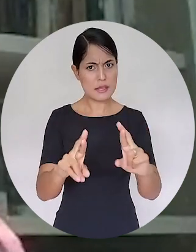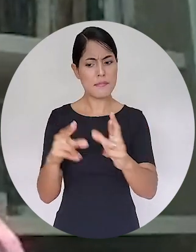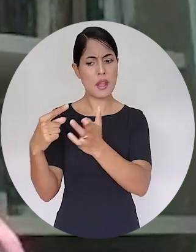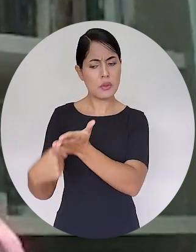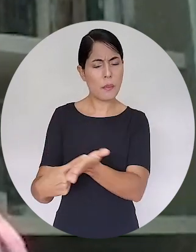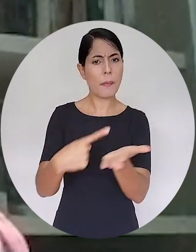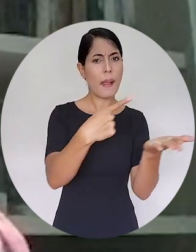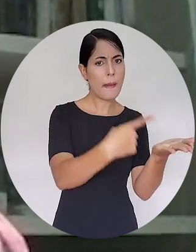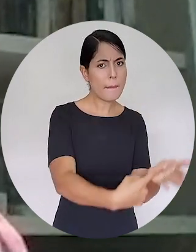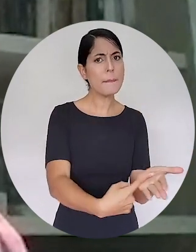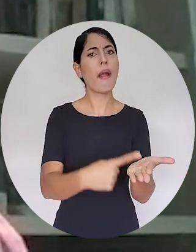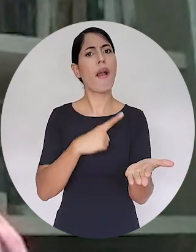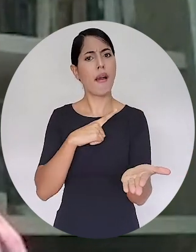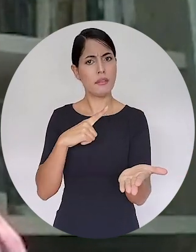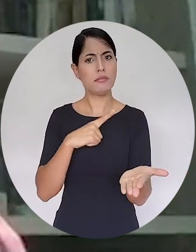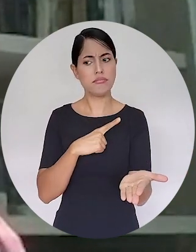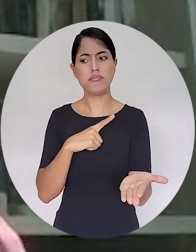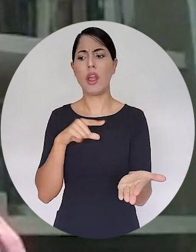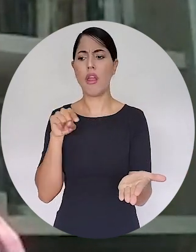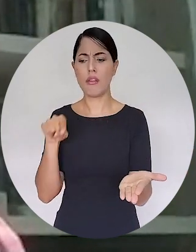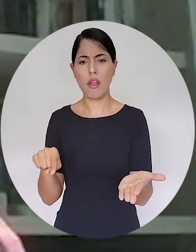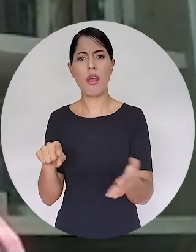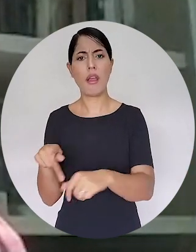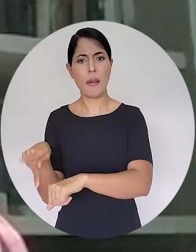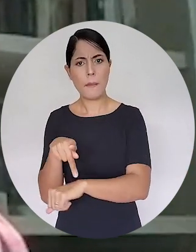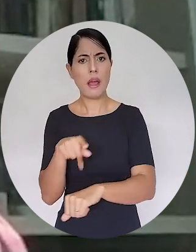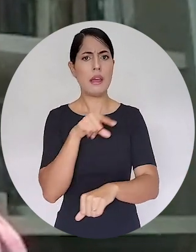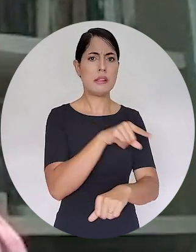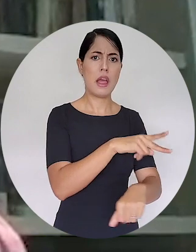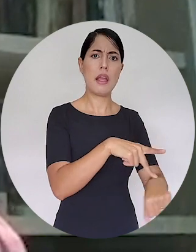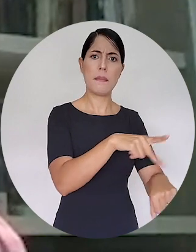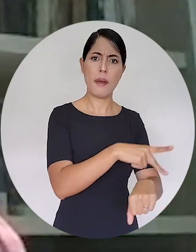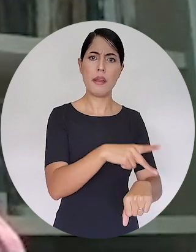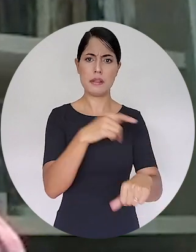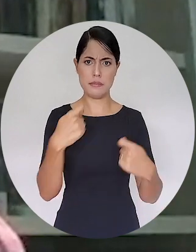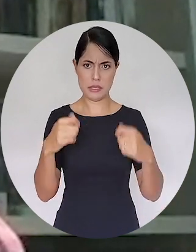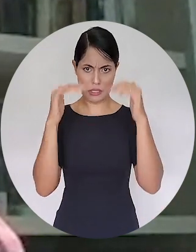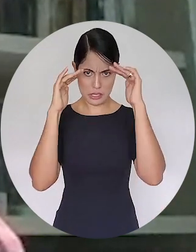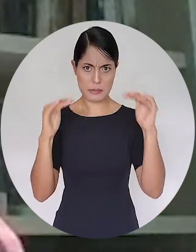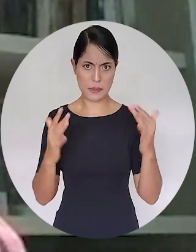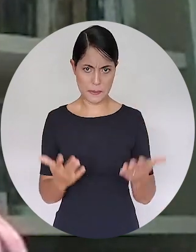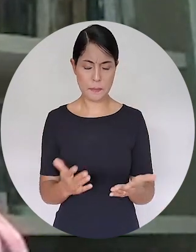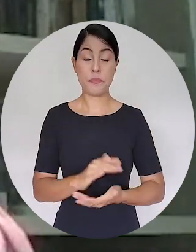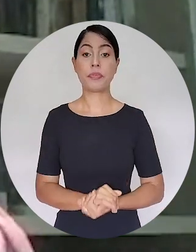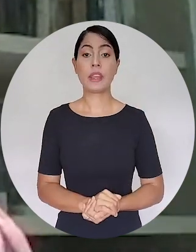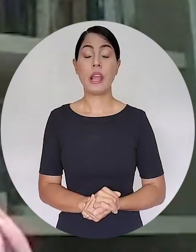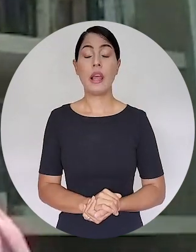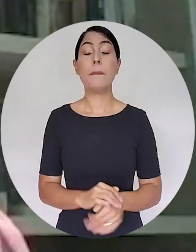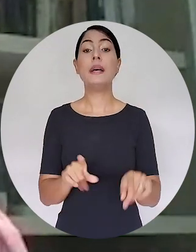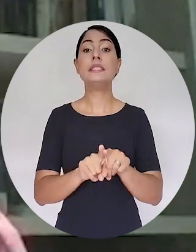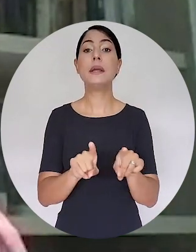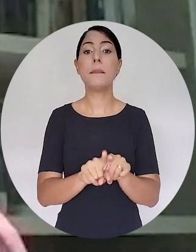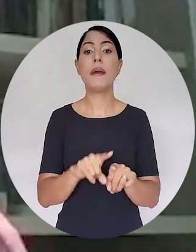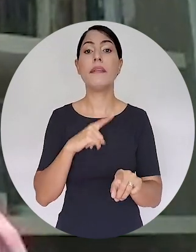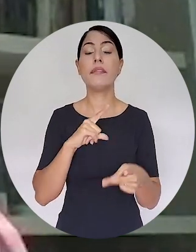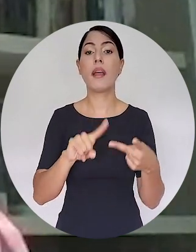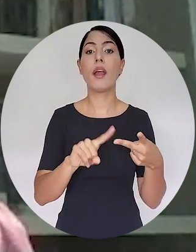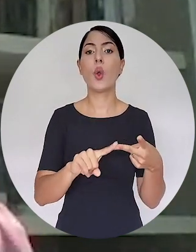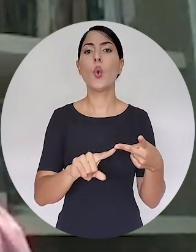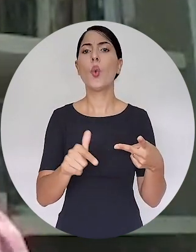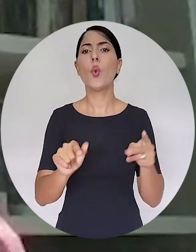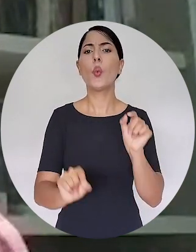os acordos que as partes cheguem por conta dessa disputa. Você tem também disputas